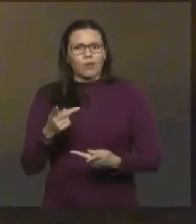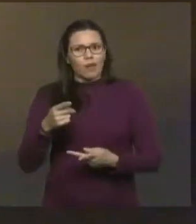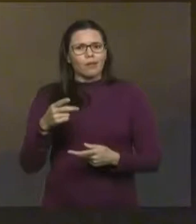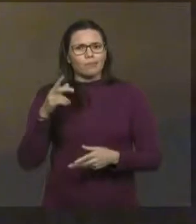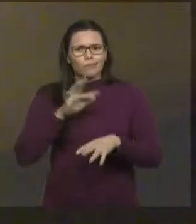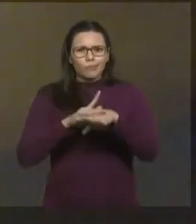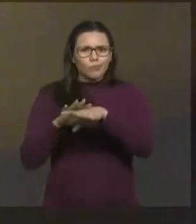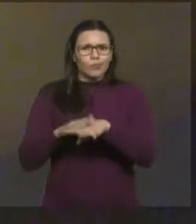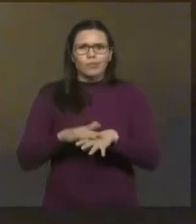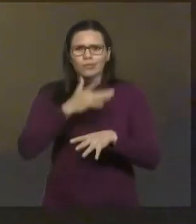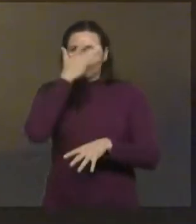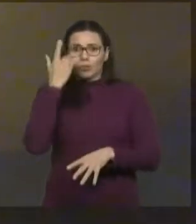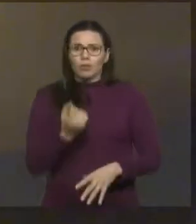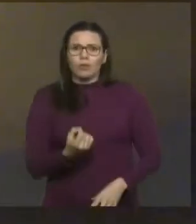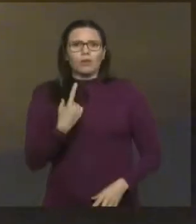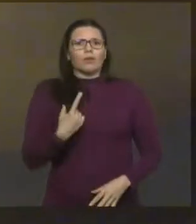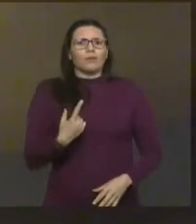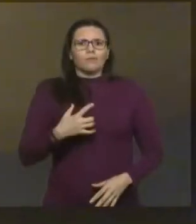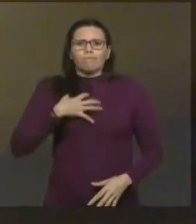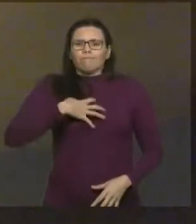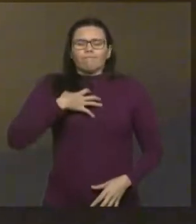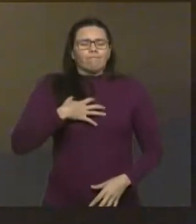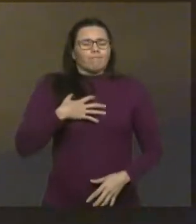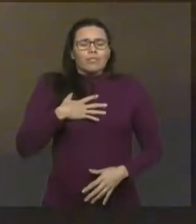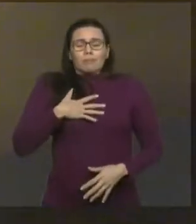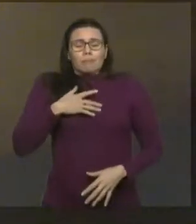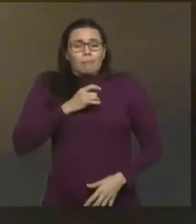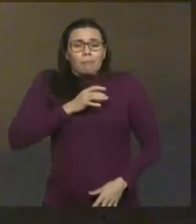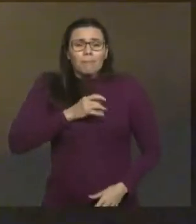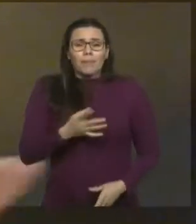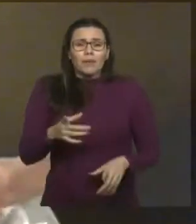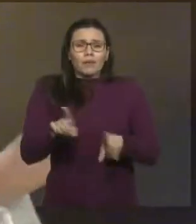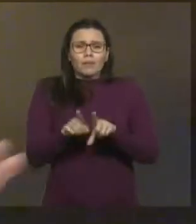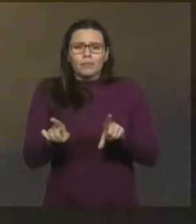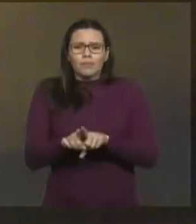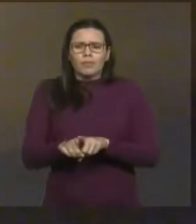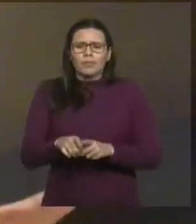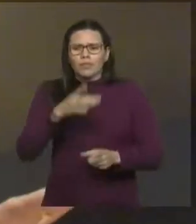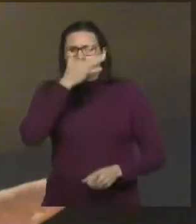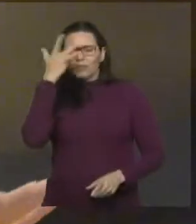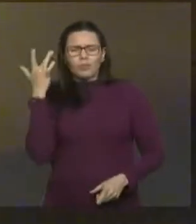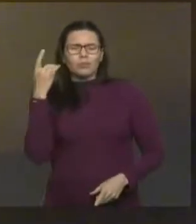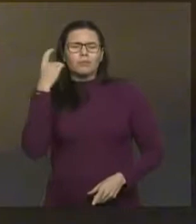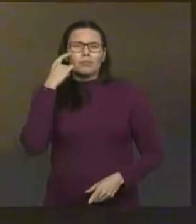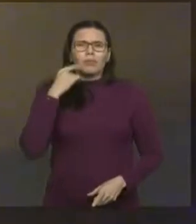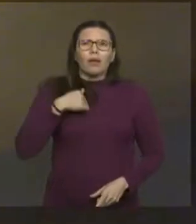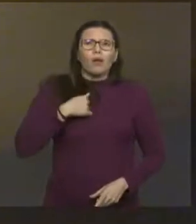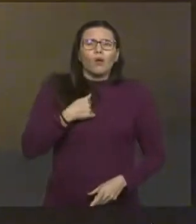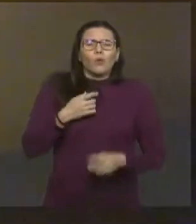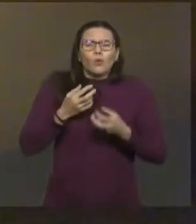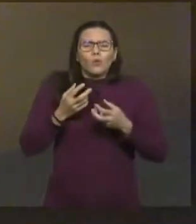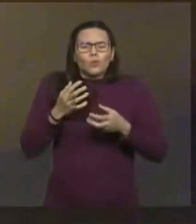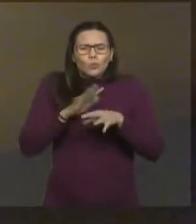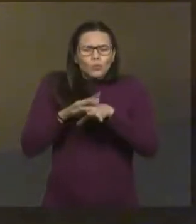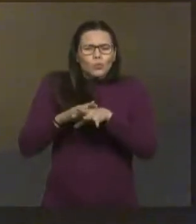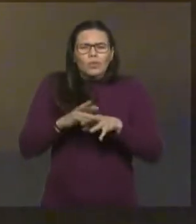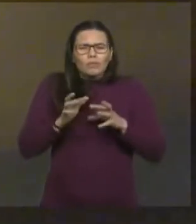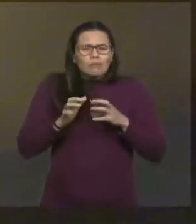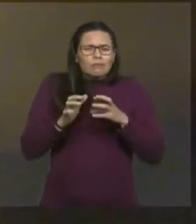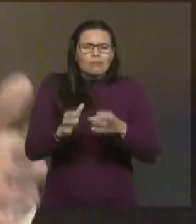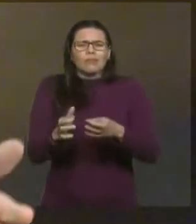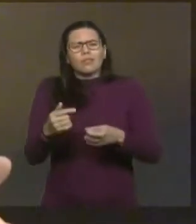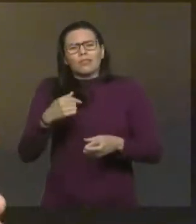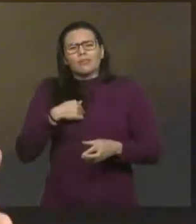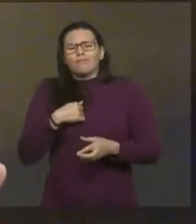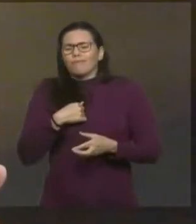que assusta muito. As pessoas, quando têm câncer, pensam que acabou a sua vida, que não tem mais luz no fundo do túnel,